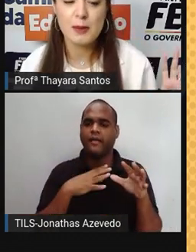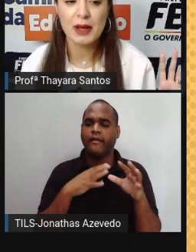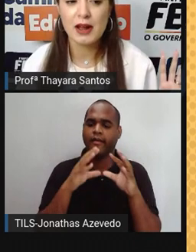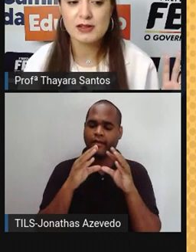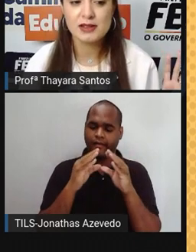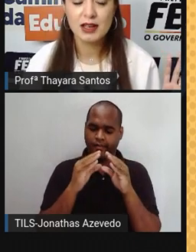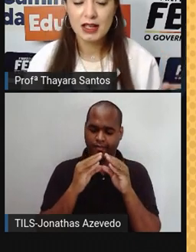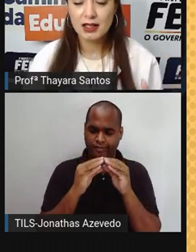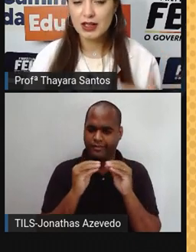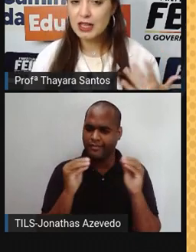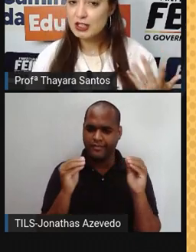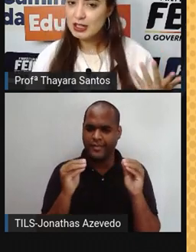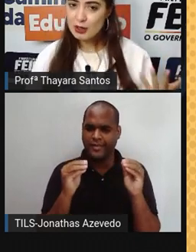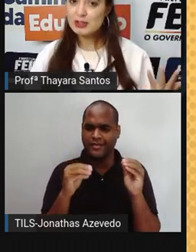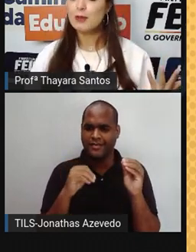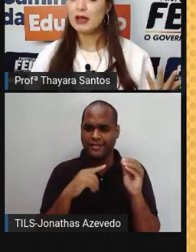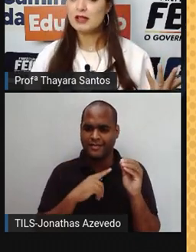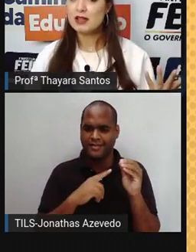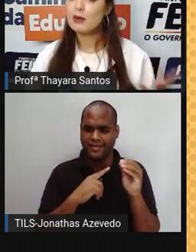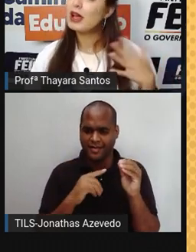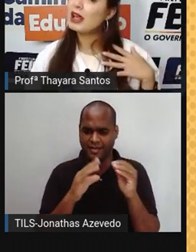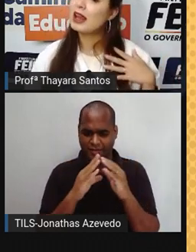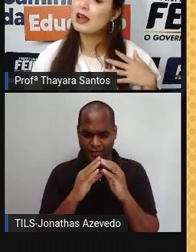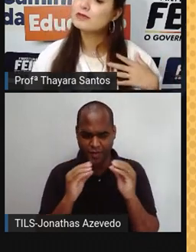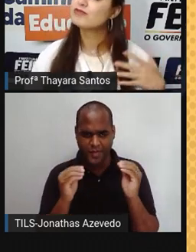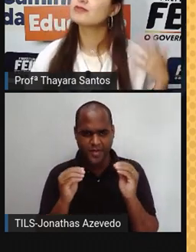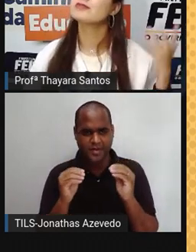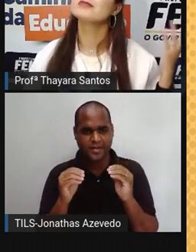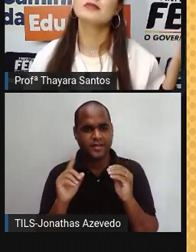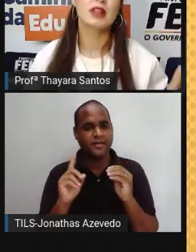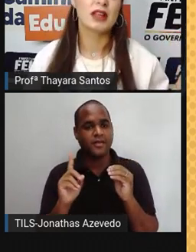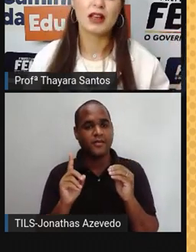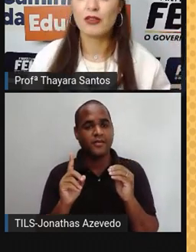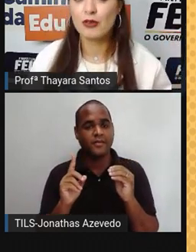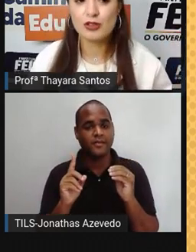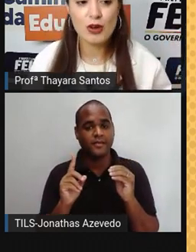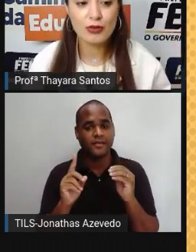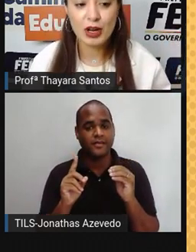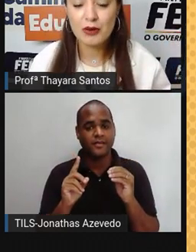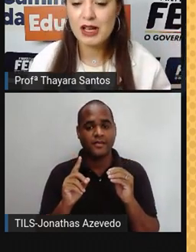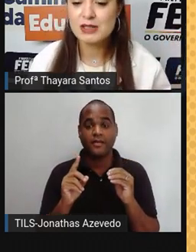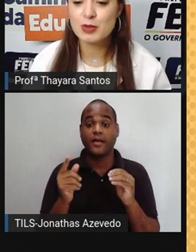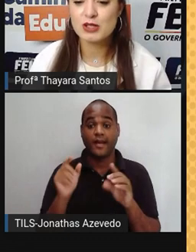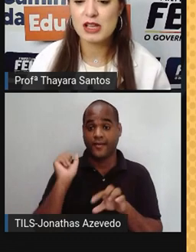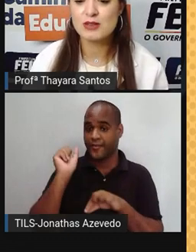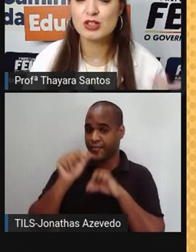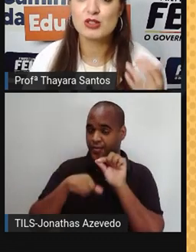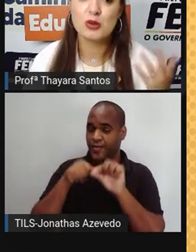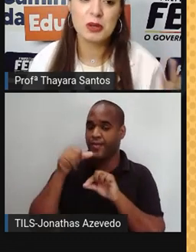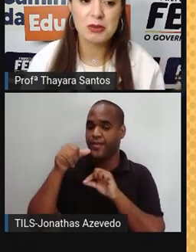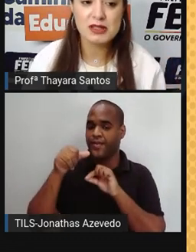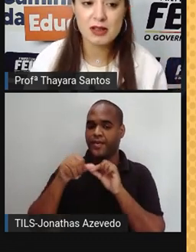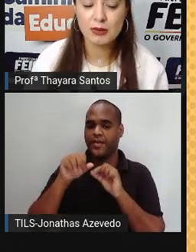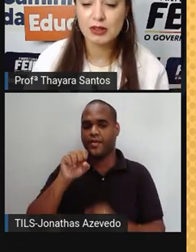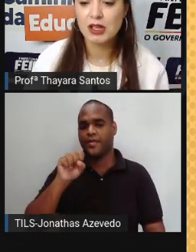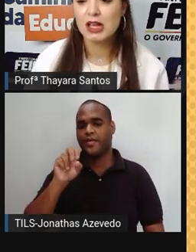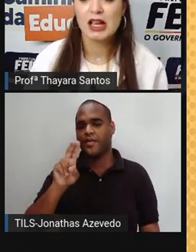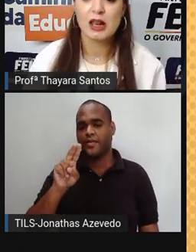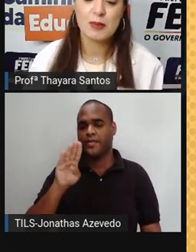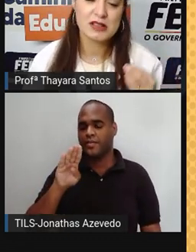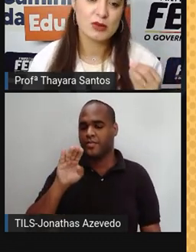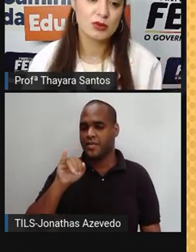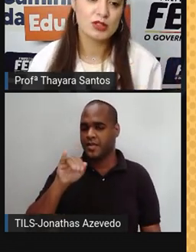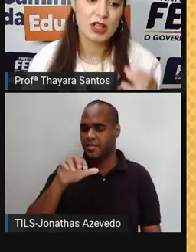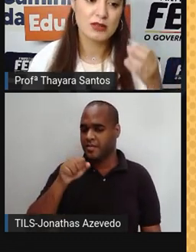daqui a pouco Ela desaparece não vai dar ela não desapareceu é lá sofreu esse processo de sublimação